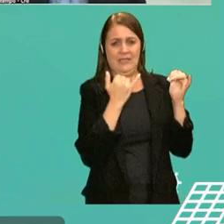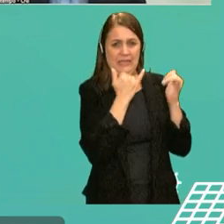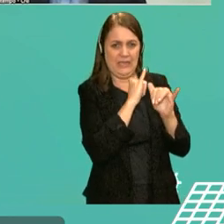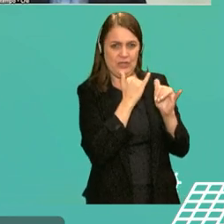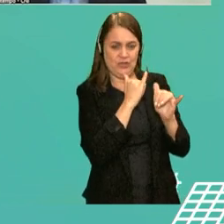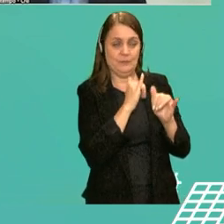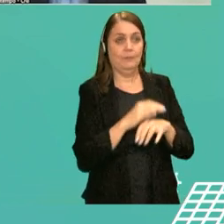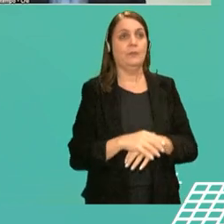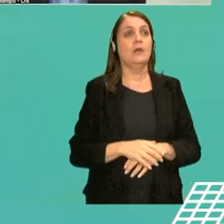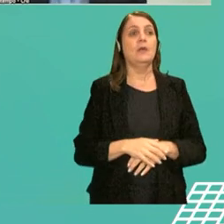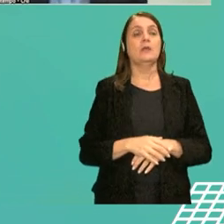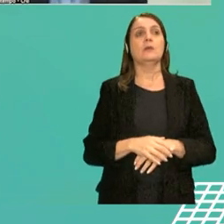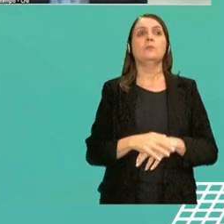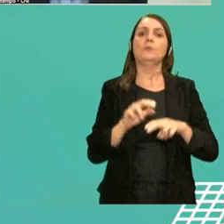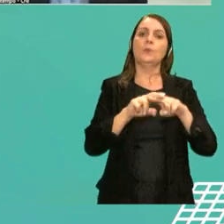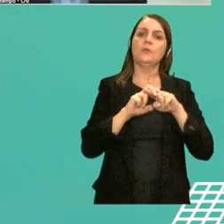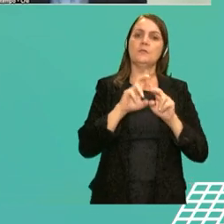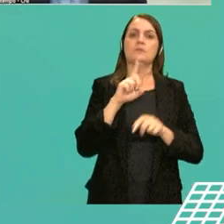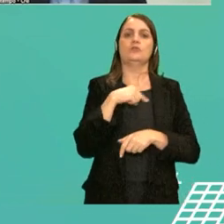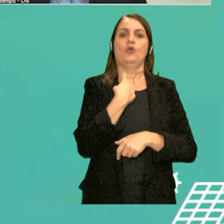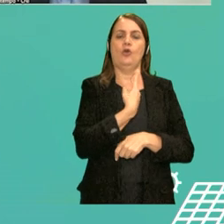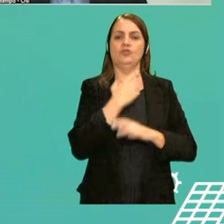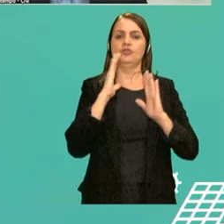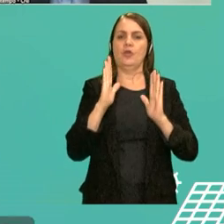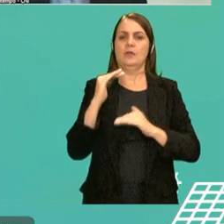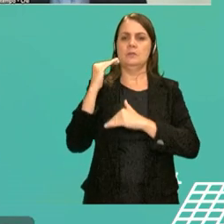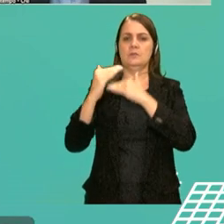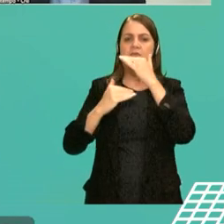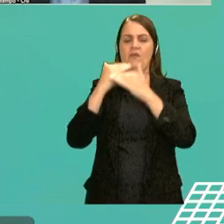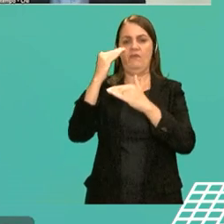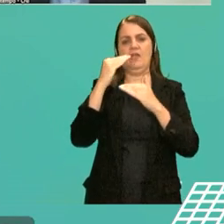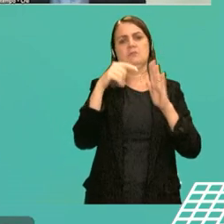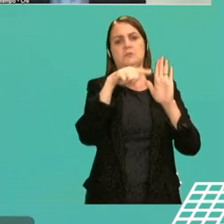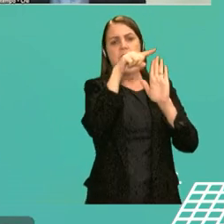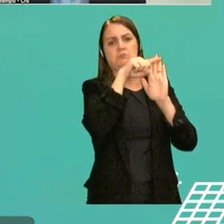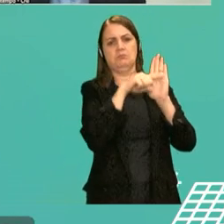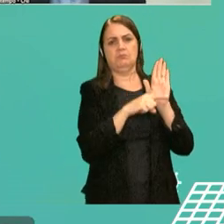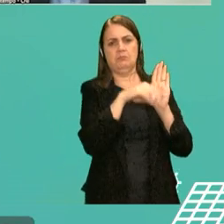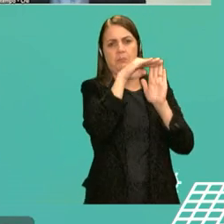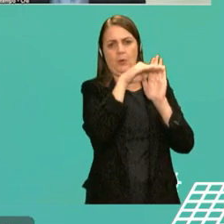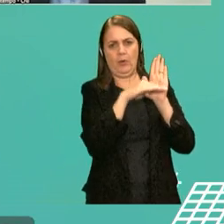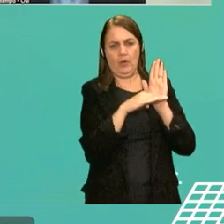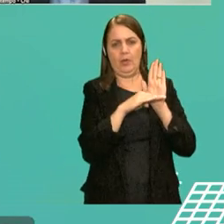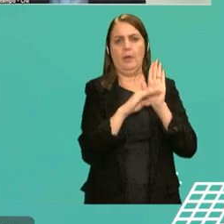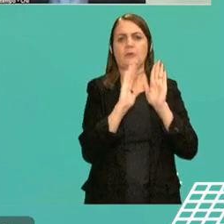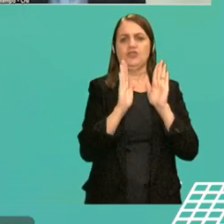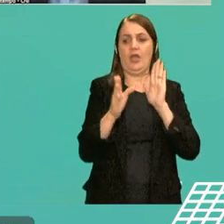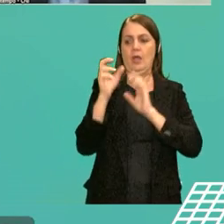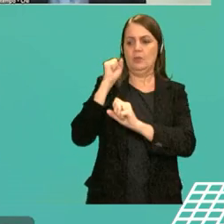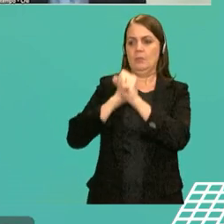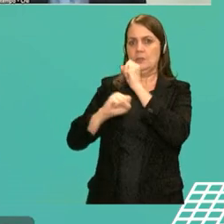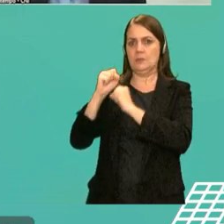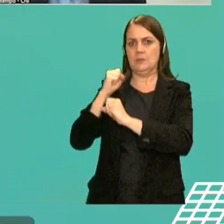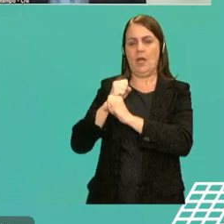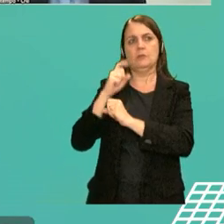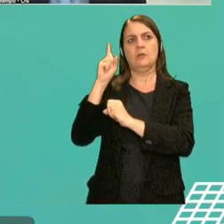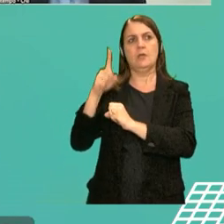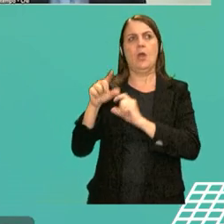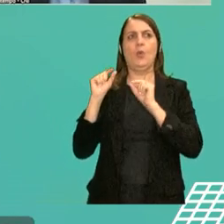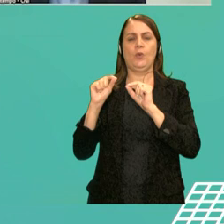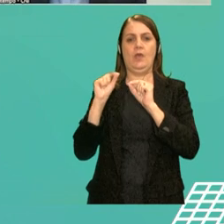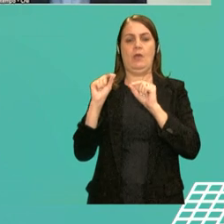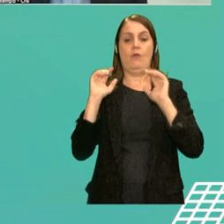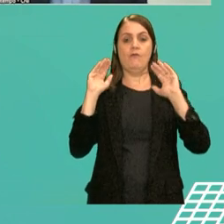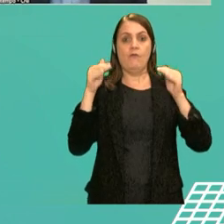alguns programas. No passado, fizemos o Aliança 1, foi um programa direcionado aí para 12 plantas